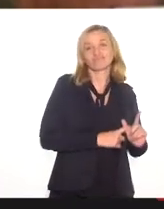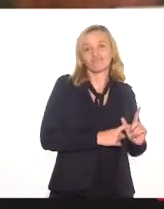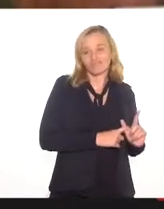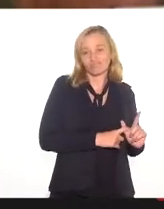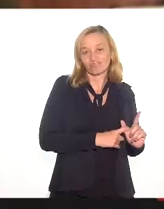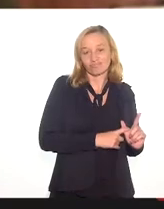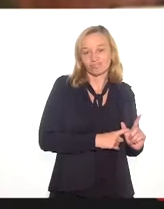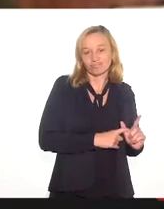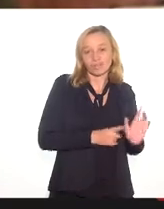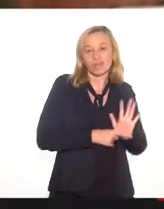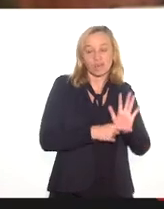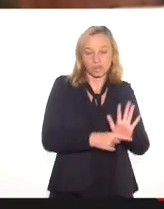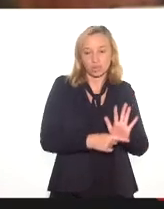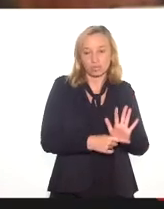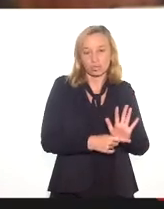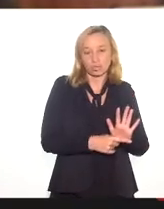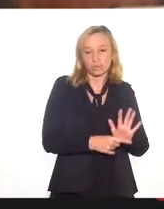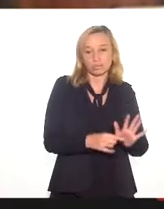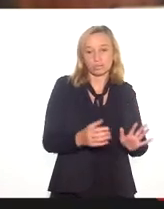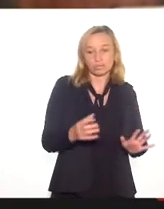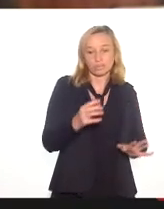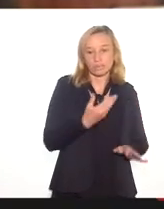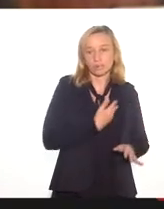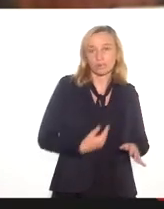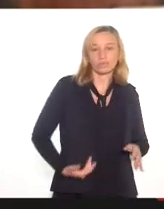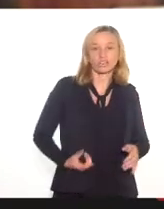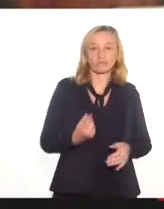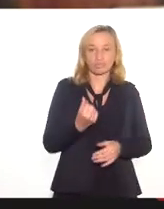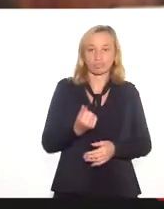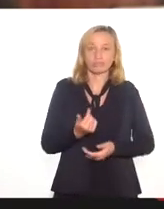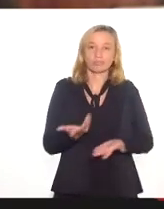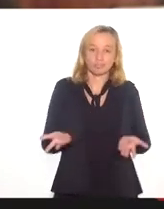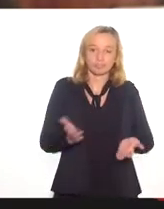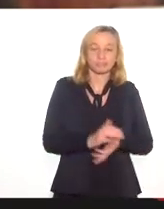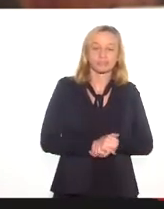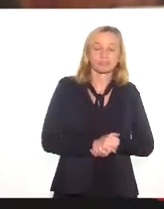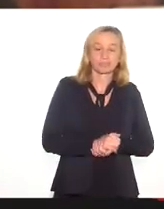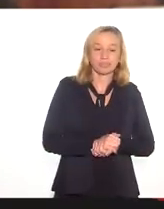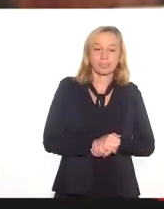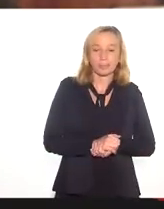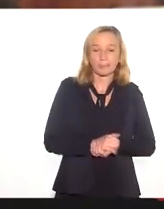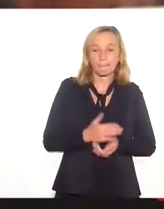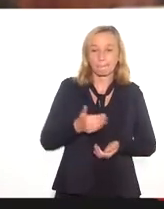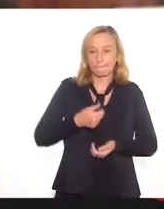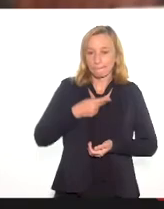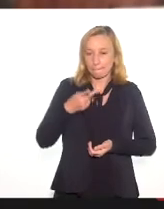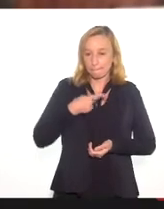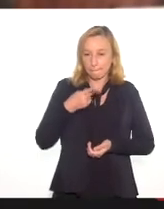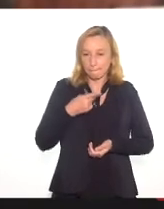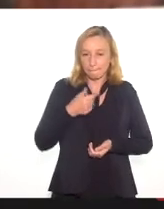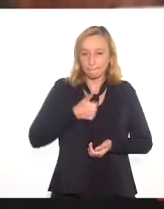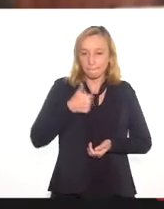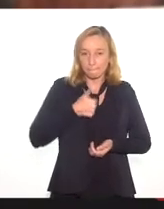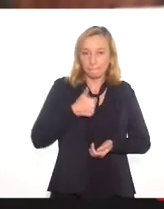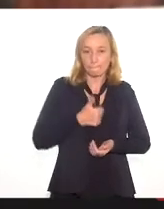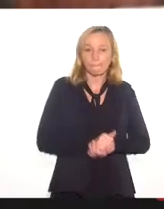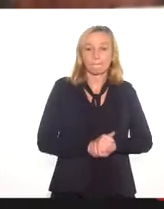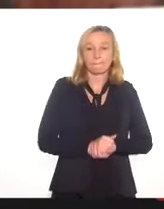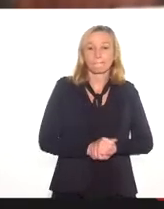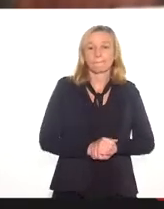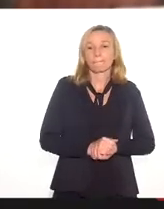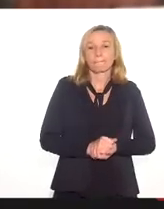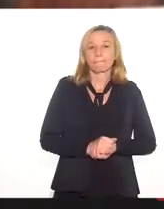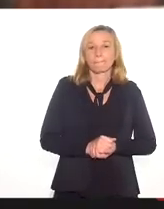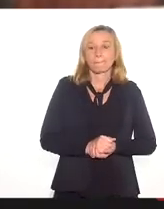um auxílio, de uma transferência de renda muito precária. As minhas primeiras considerações, levando em